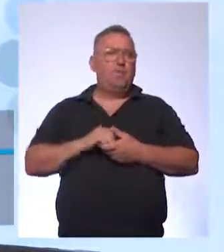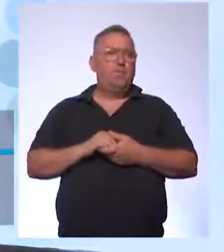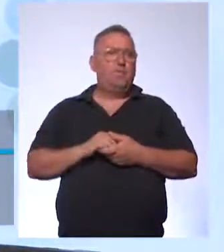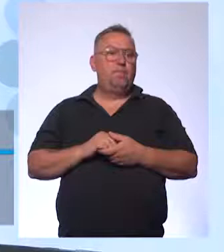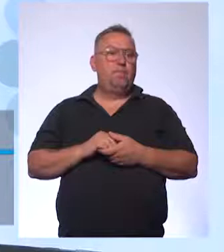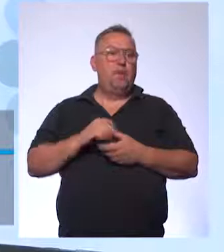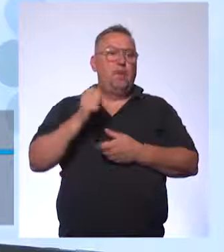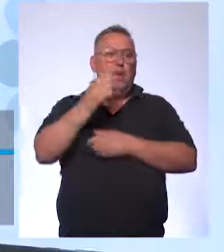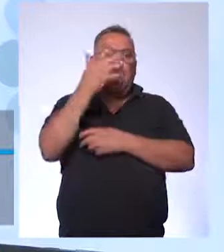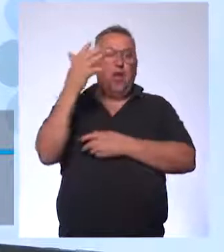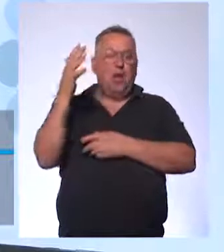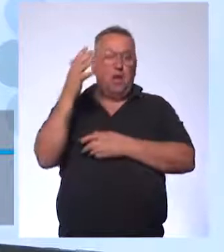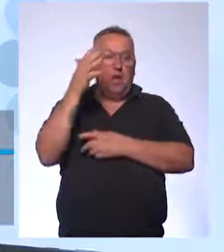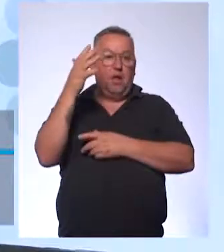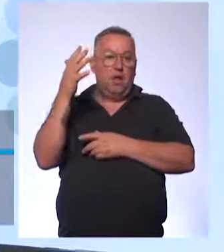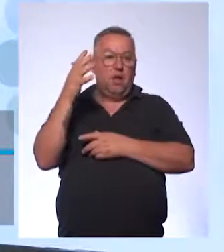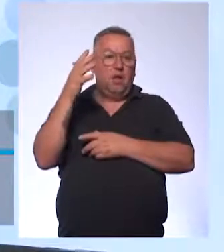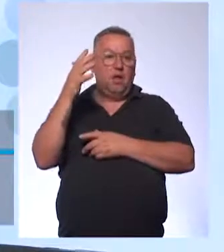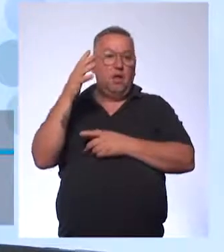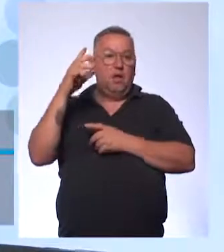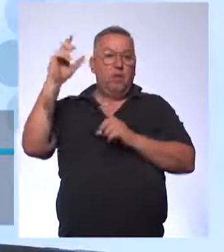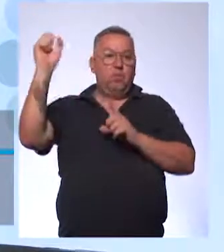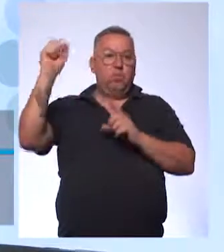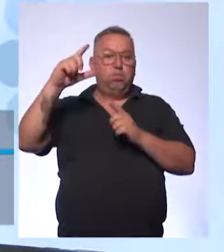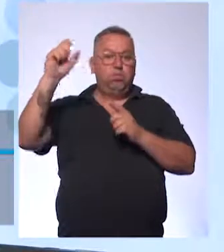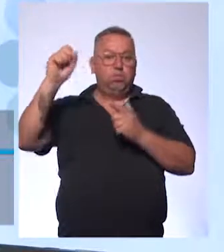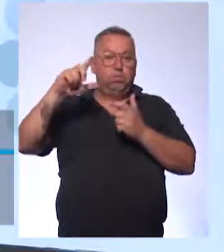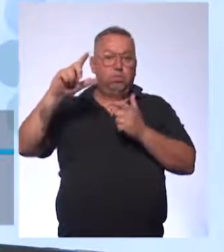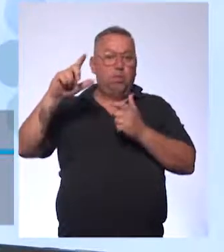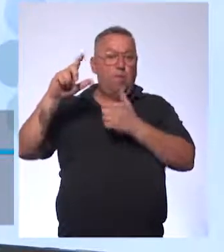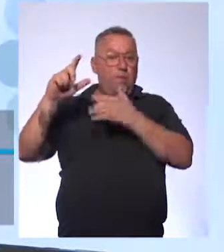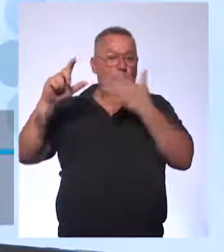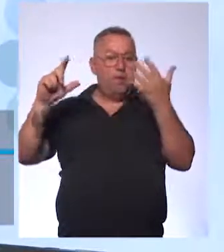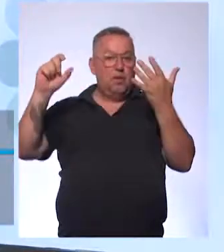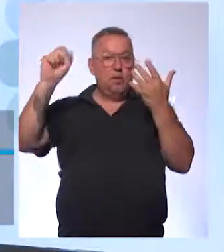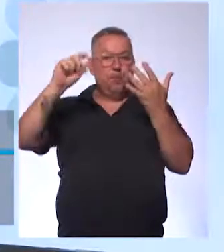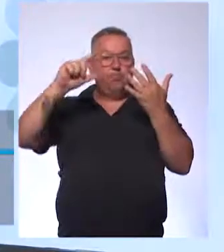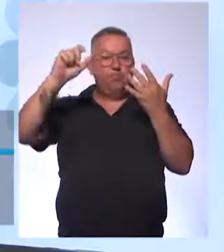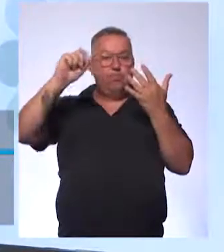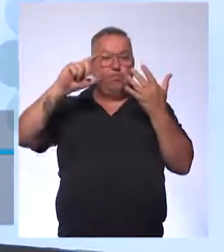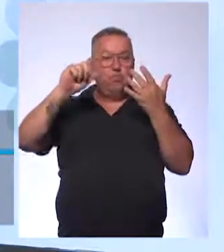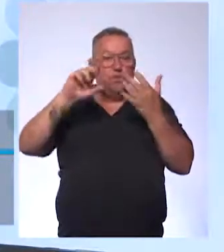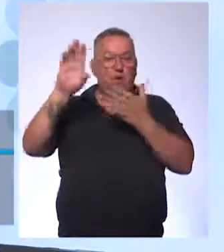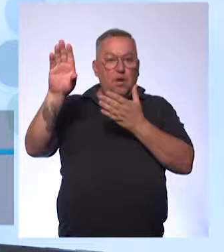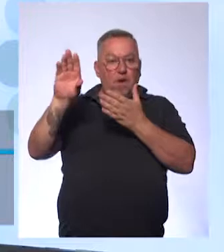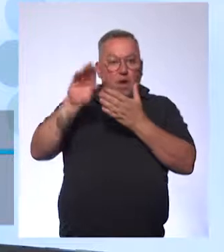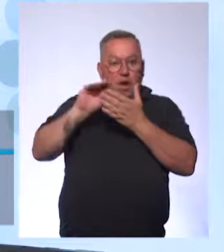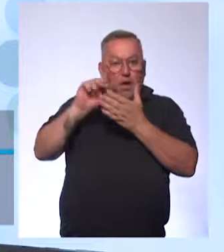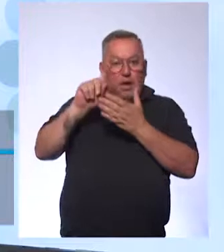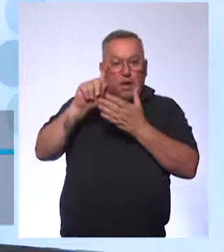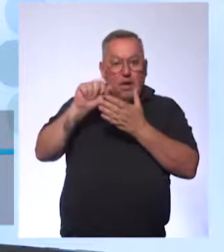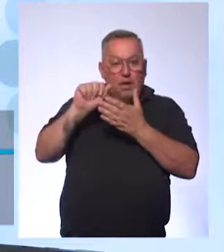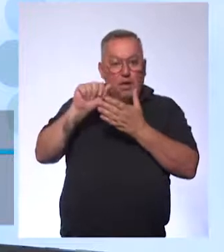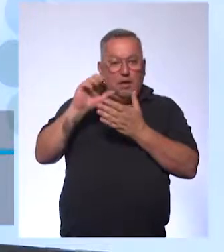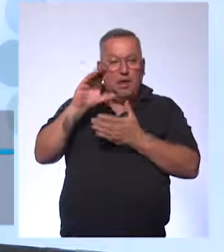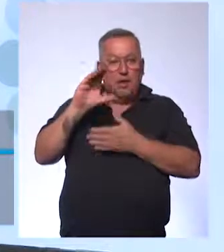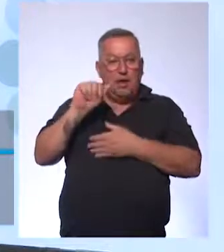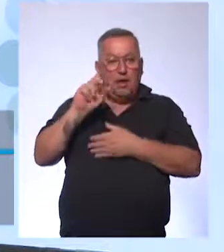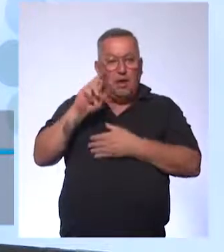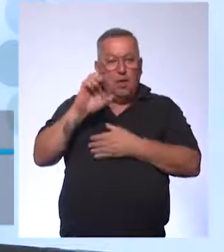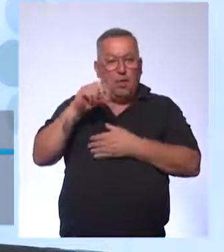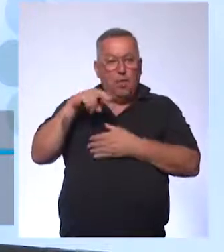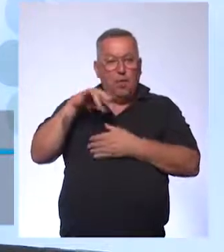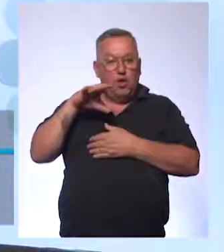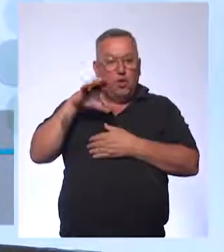A planta, quando ela faz fotossíntese, o que que ela faz? Ela captura o gás carbônico do ambiente, né? E